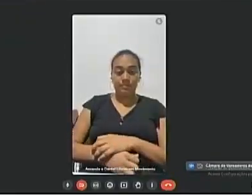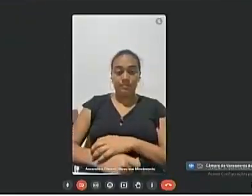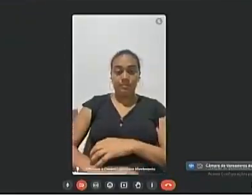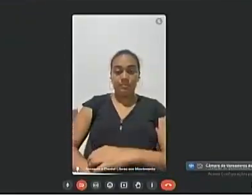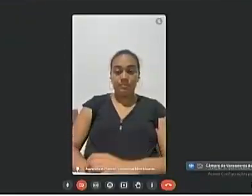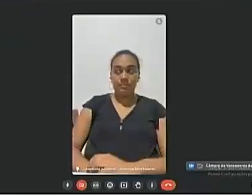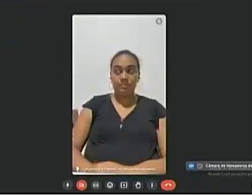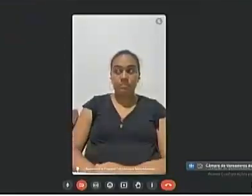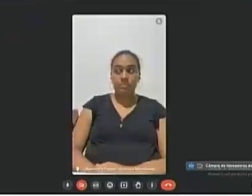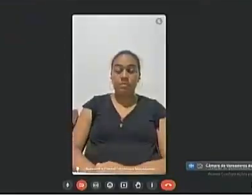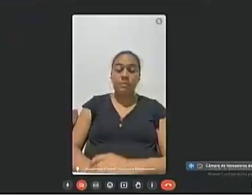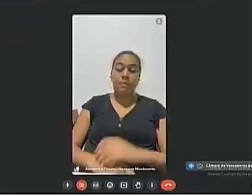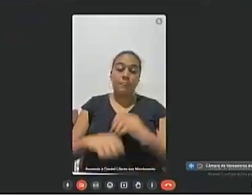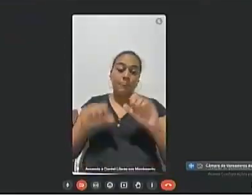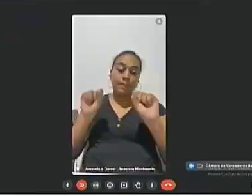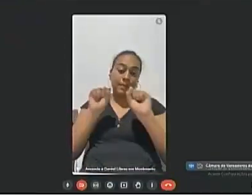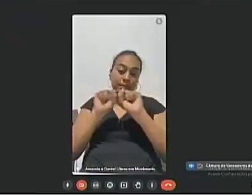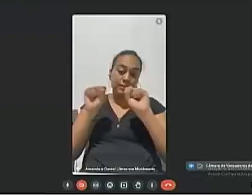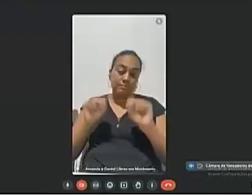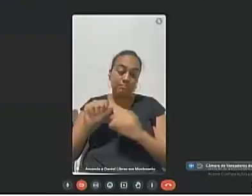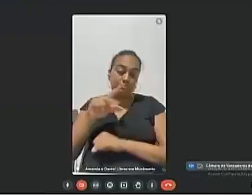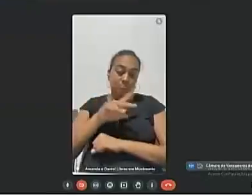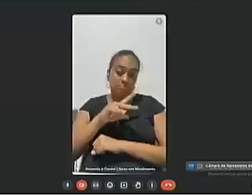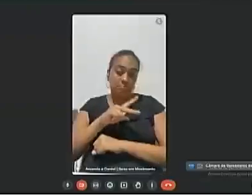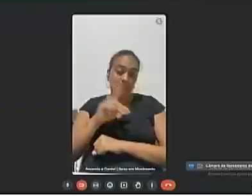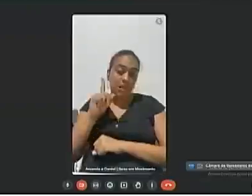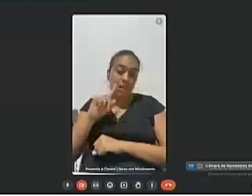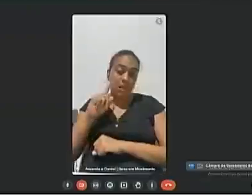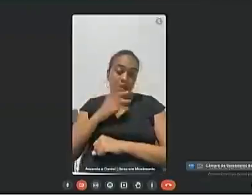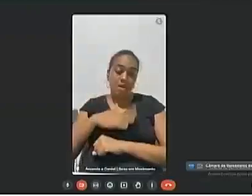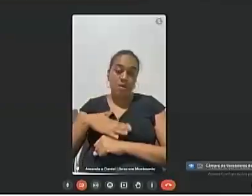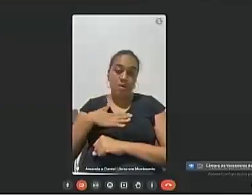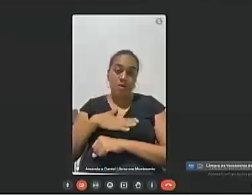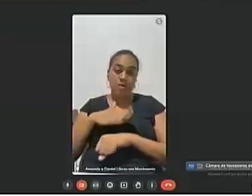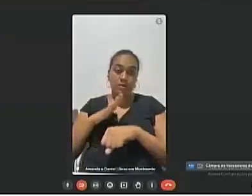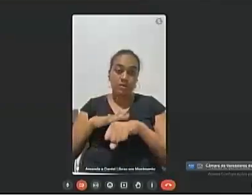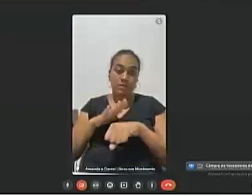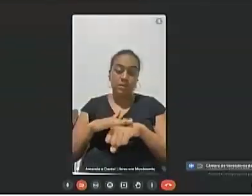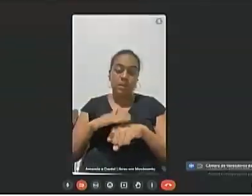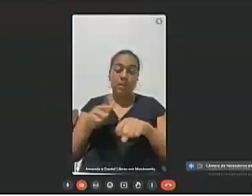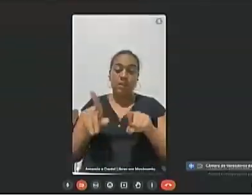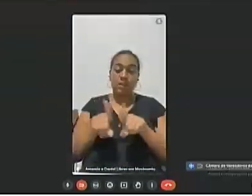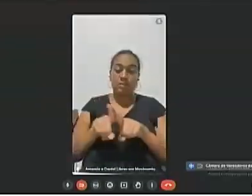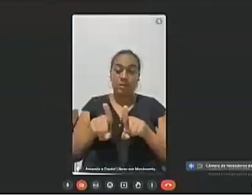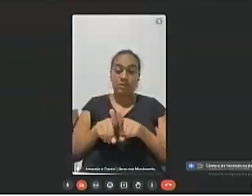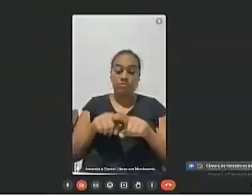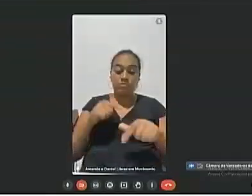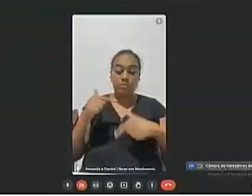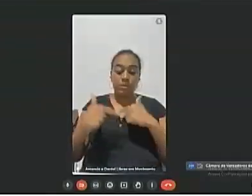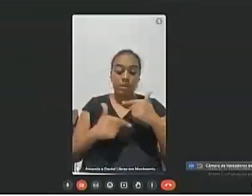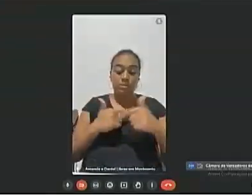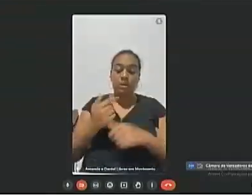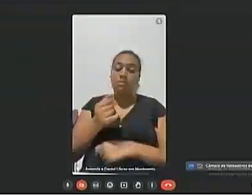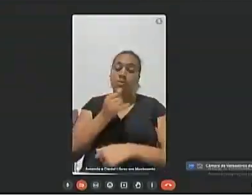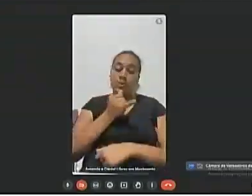Um sistema individual, né, que os americanos gostam muito de fazer, e uma obra para dar o